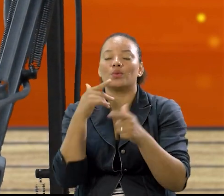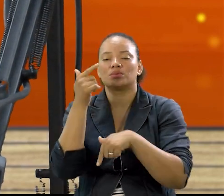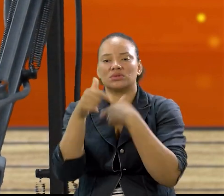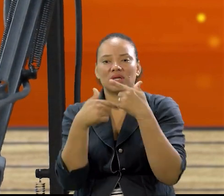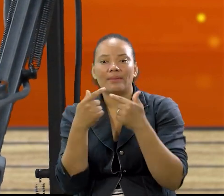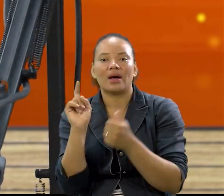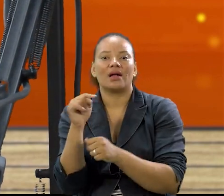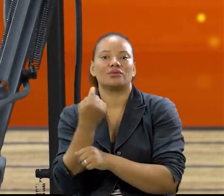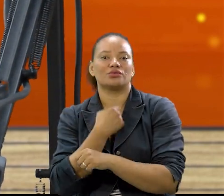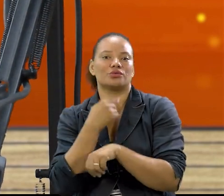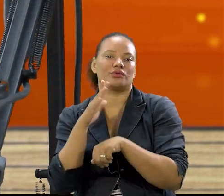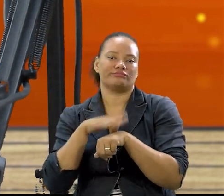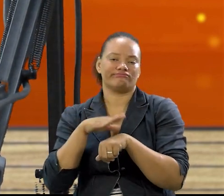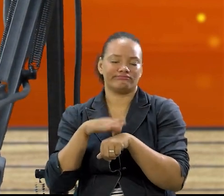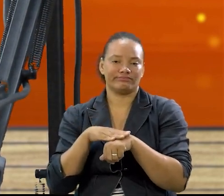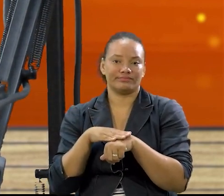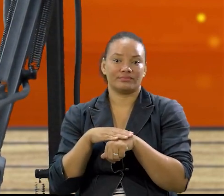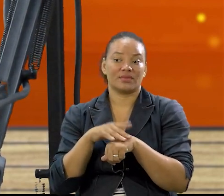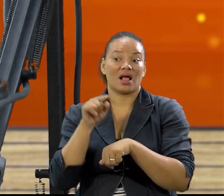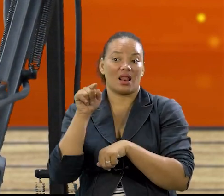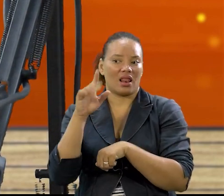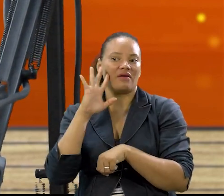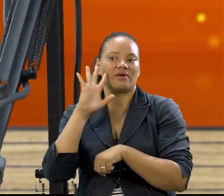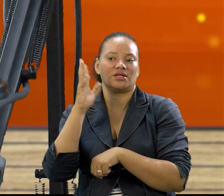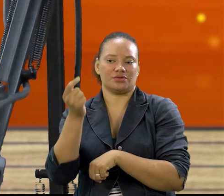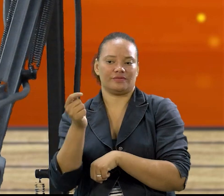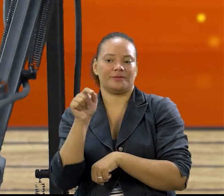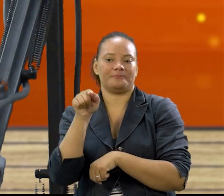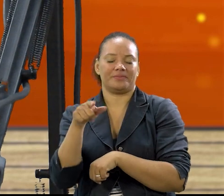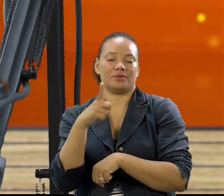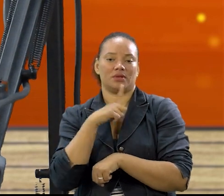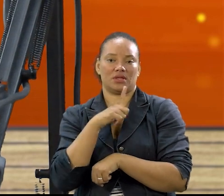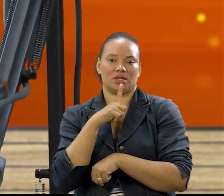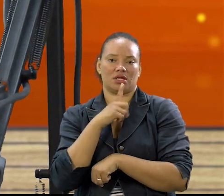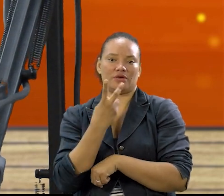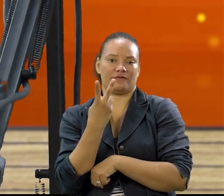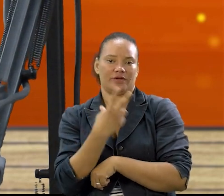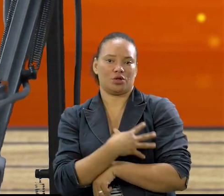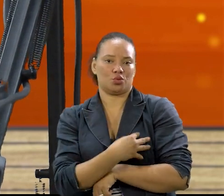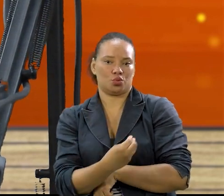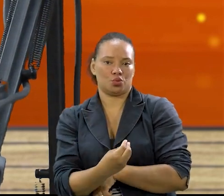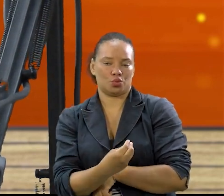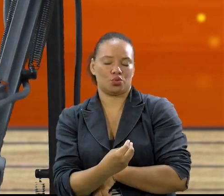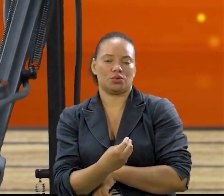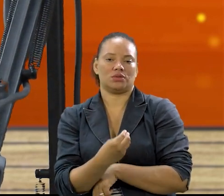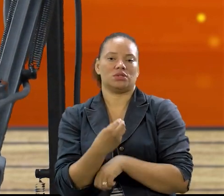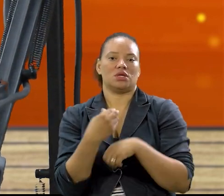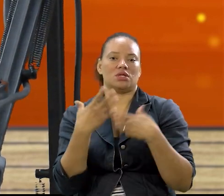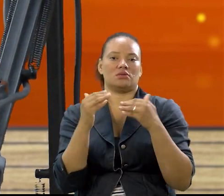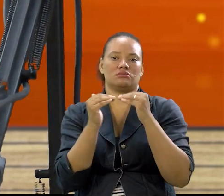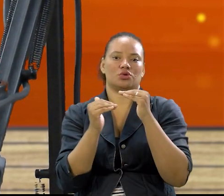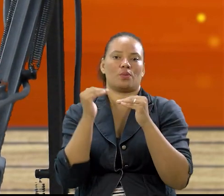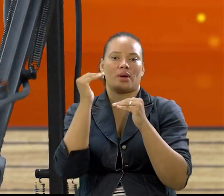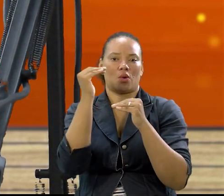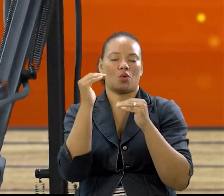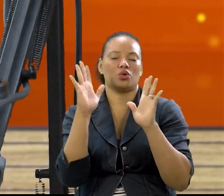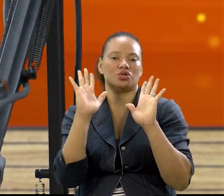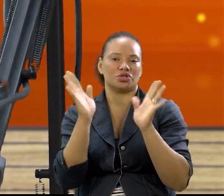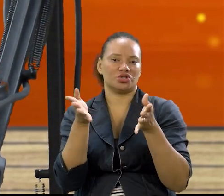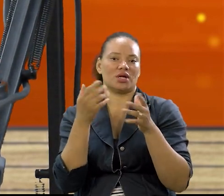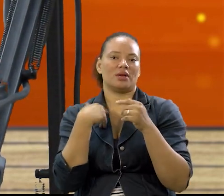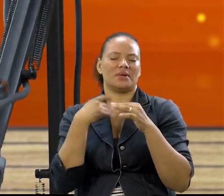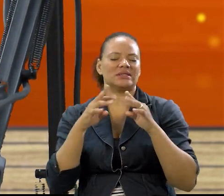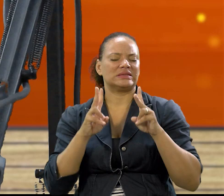então é lá que a gente sabe que vai resolver eu tenho dois filhos os meus filhos hoje são maiores mas